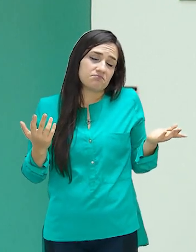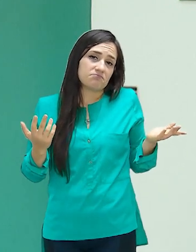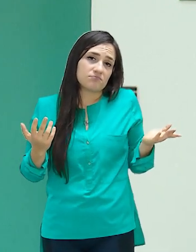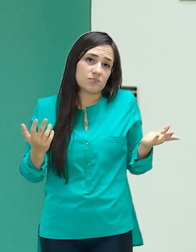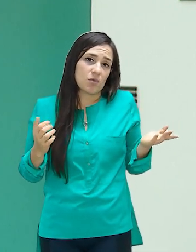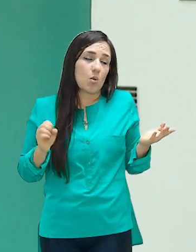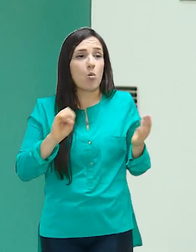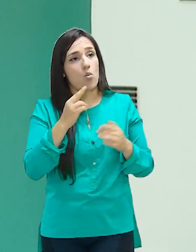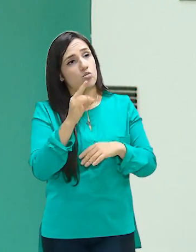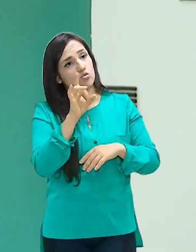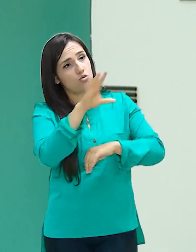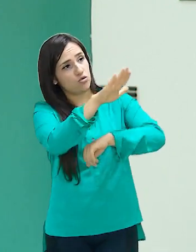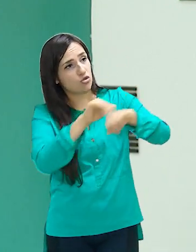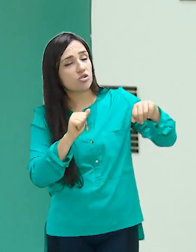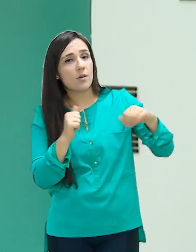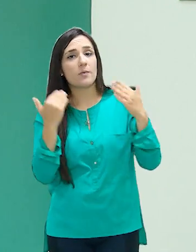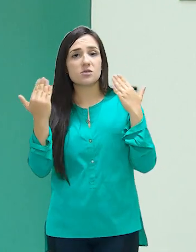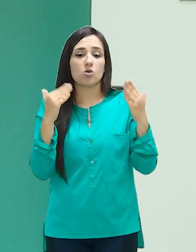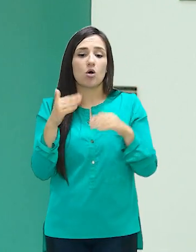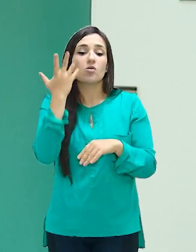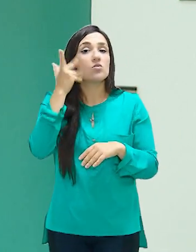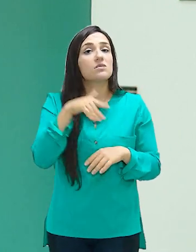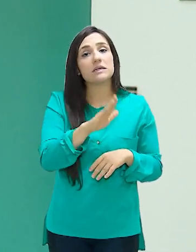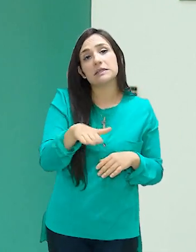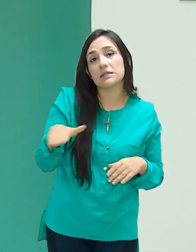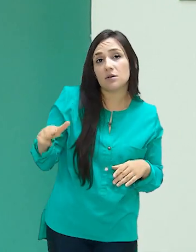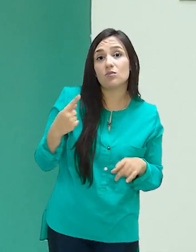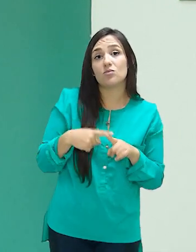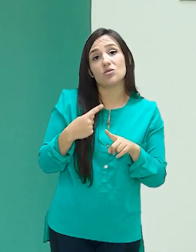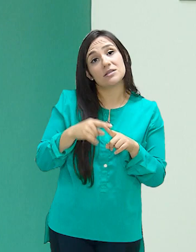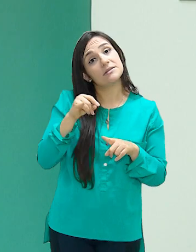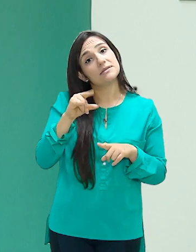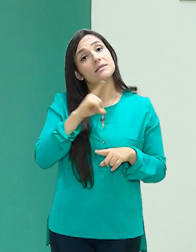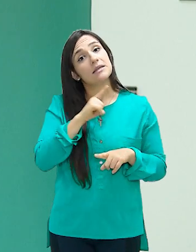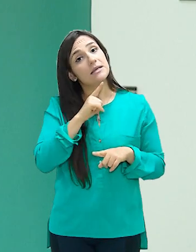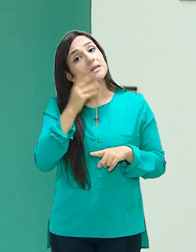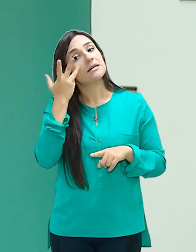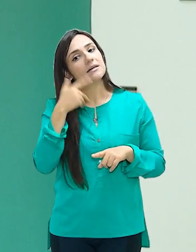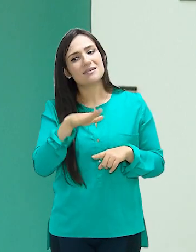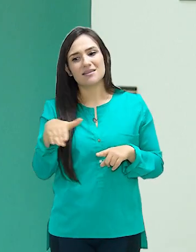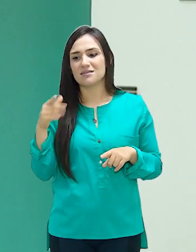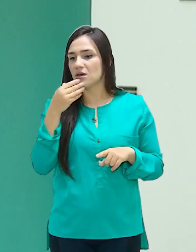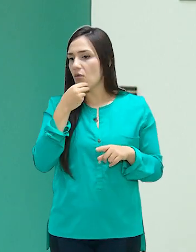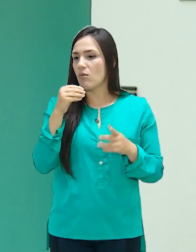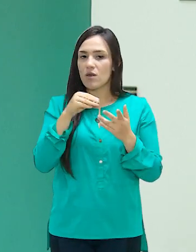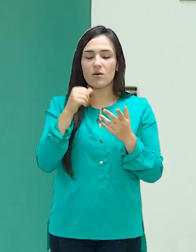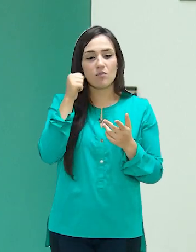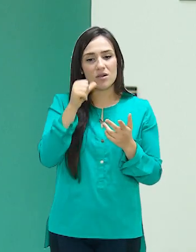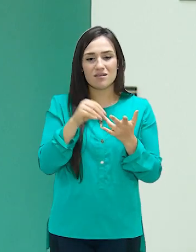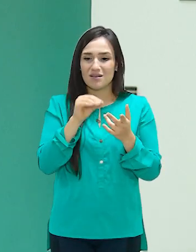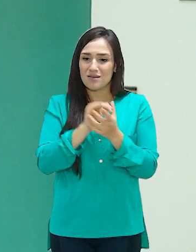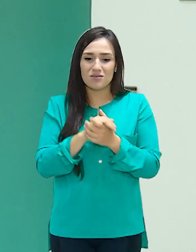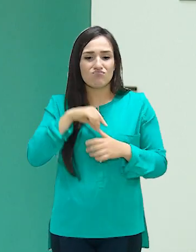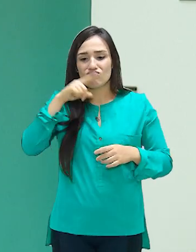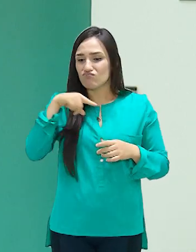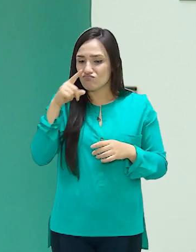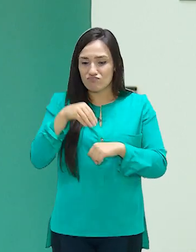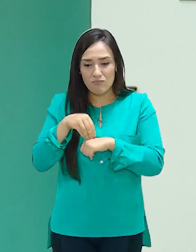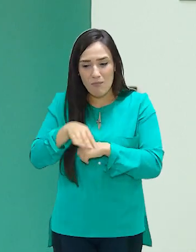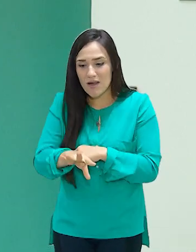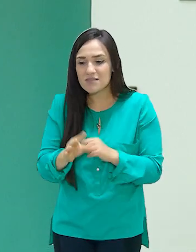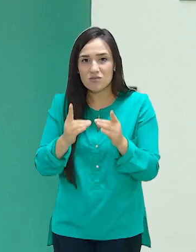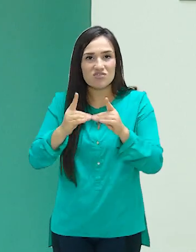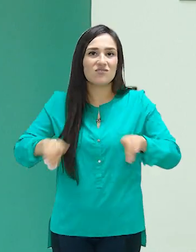mais, a gente traz só um psicólogo infantil, porque se tem uma criança e o casal não está sabendo transmitir isso para